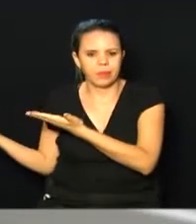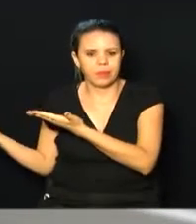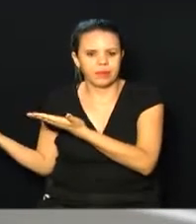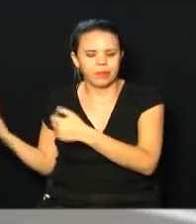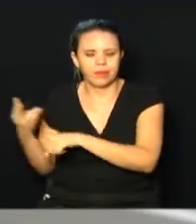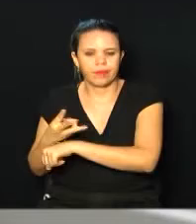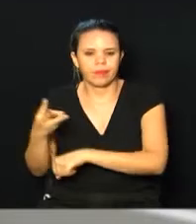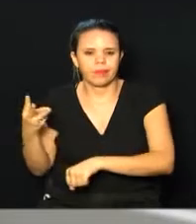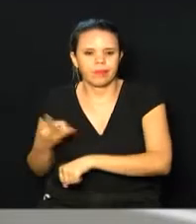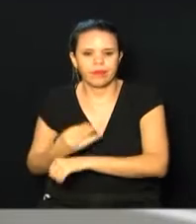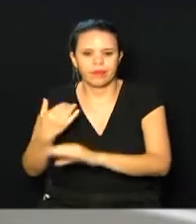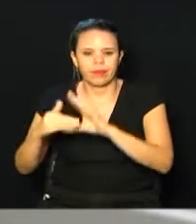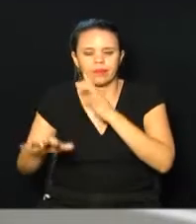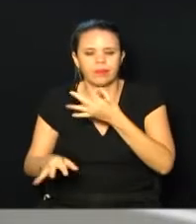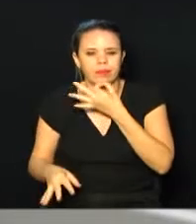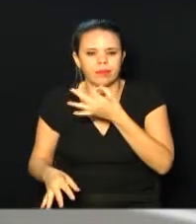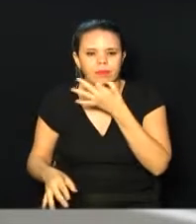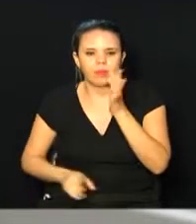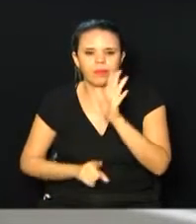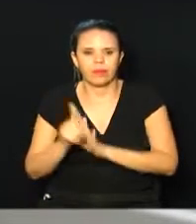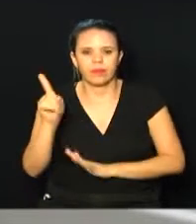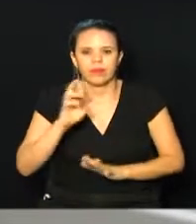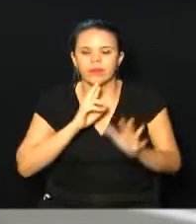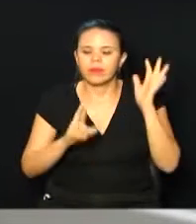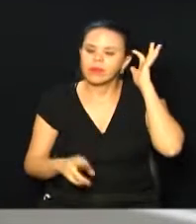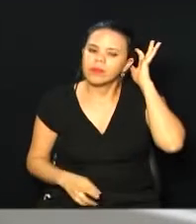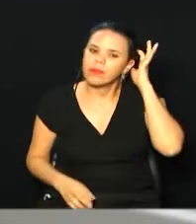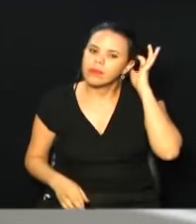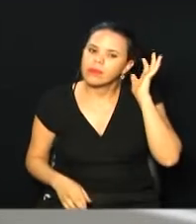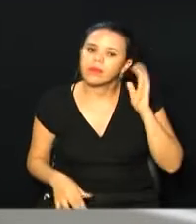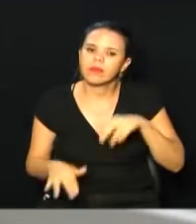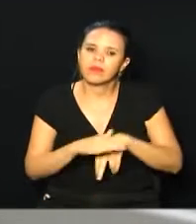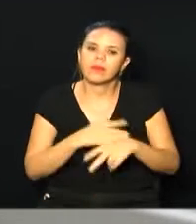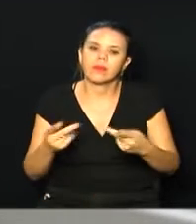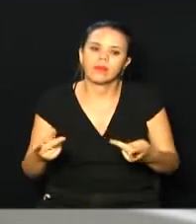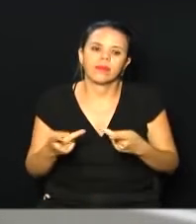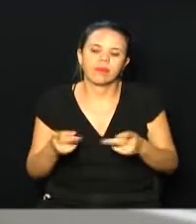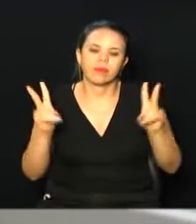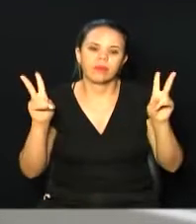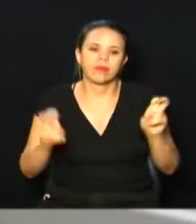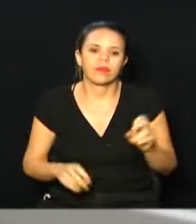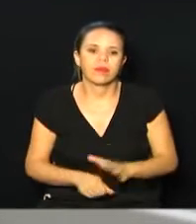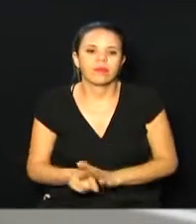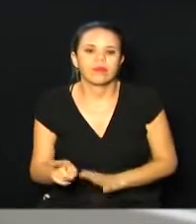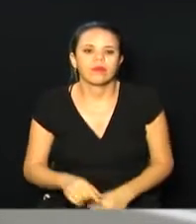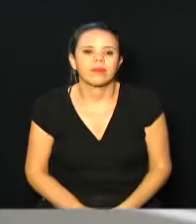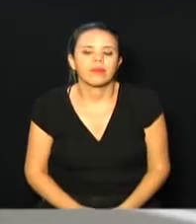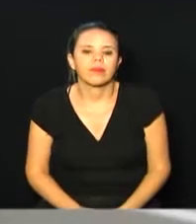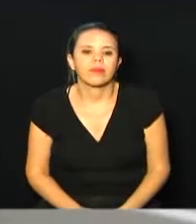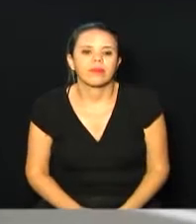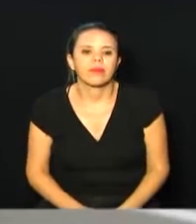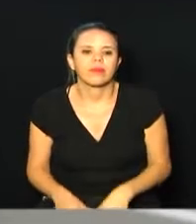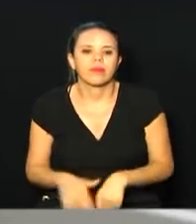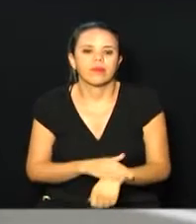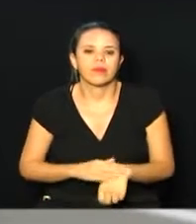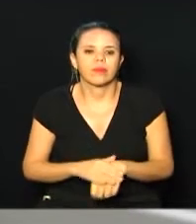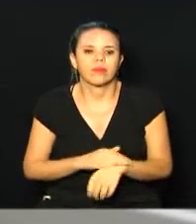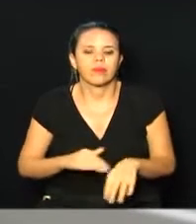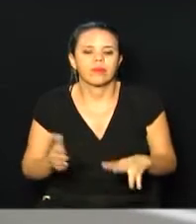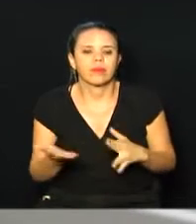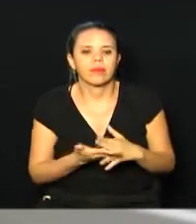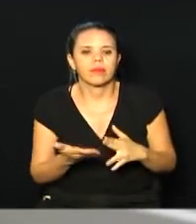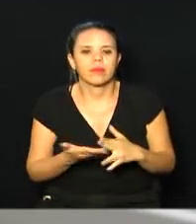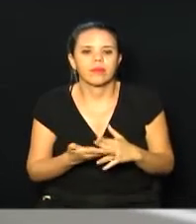19978293776 é o número para você mandar a sua pergunta para os nossos convidados. E falando em pergunta, a gente estava conversando aqui no intervalo e